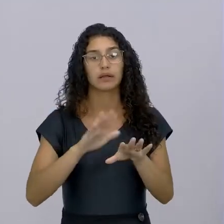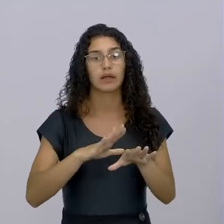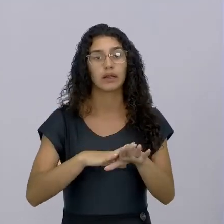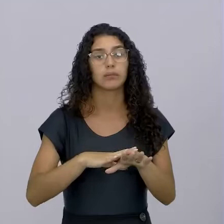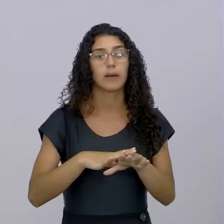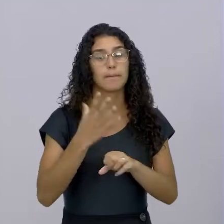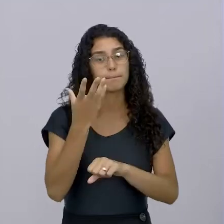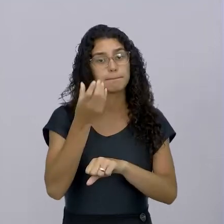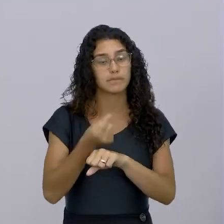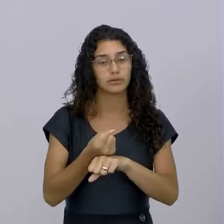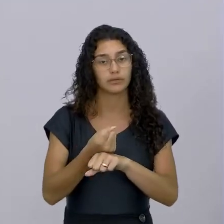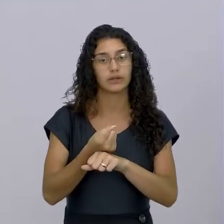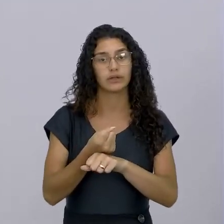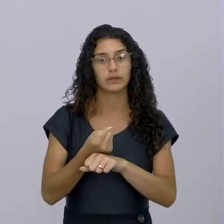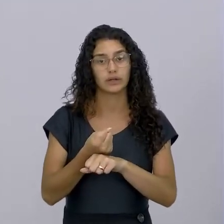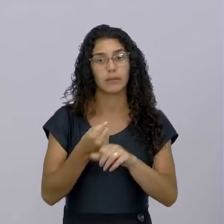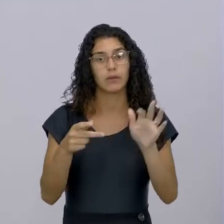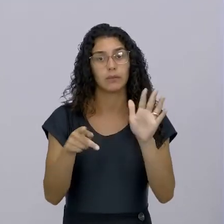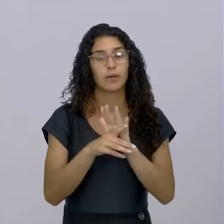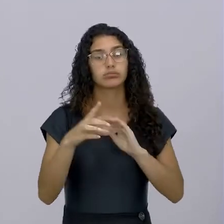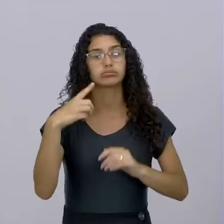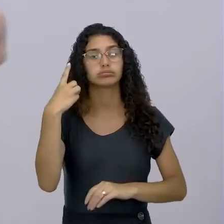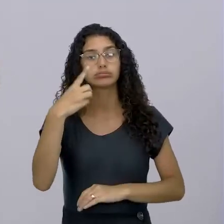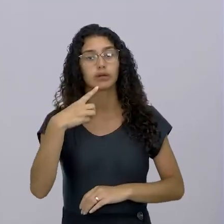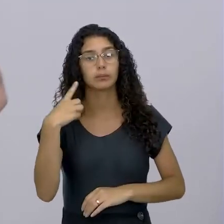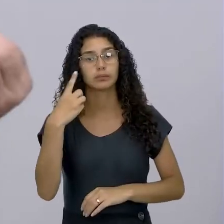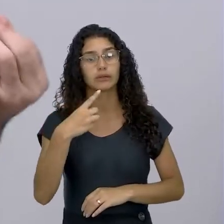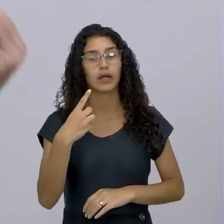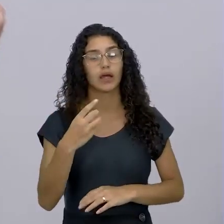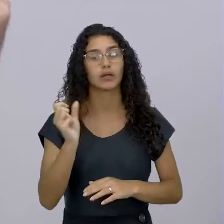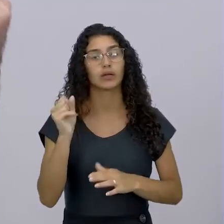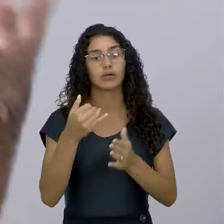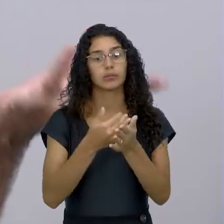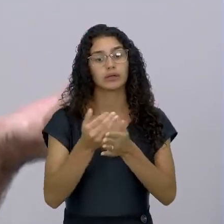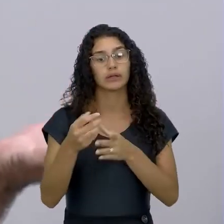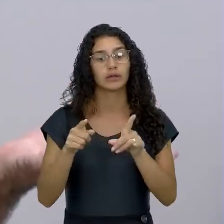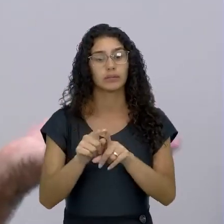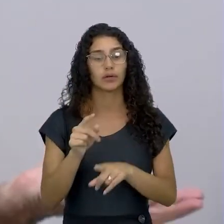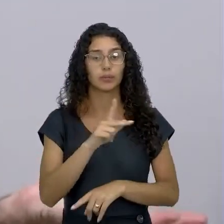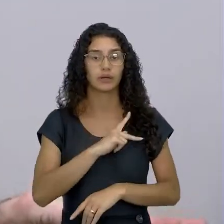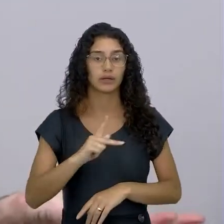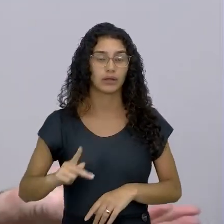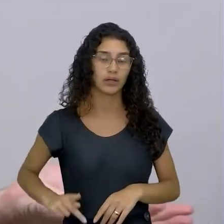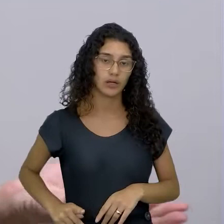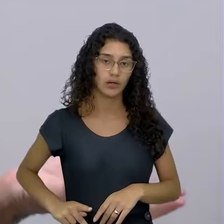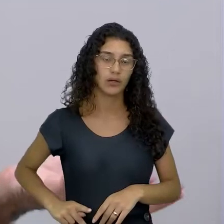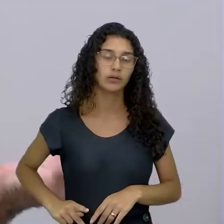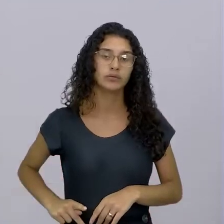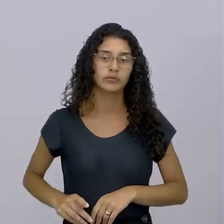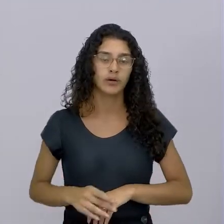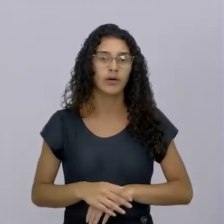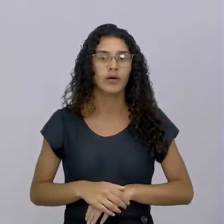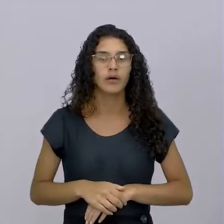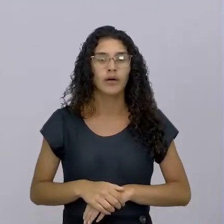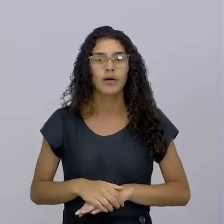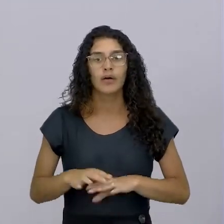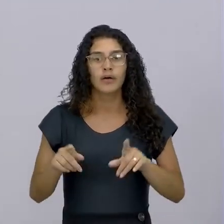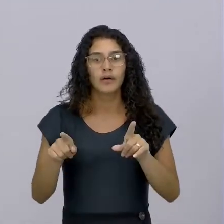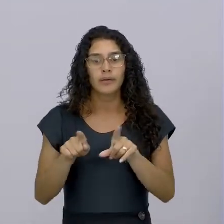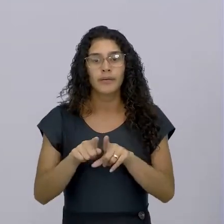também aprovada pelos deputados, se essa iniciativa partir do presidente da República, por exemplo, e no